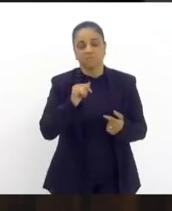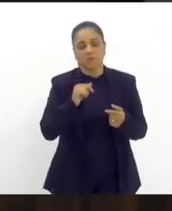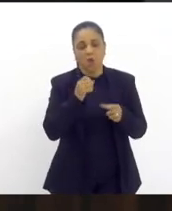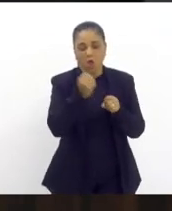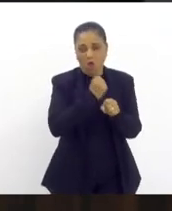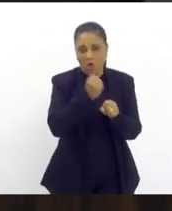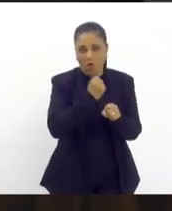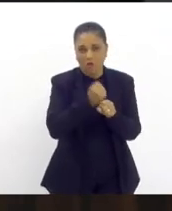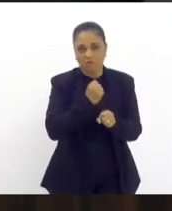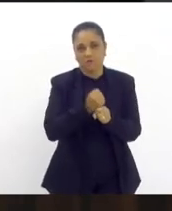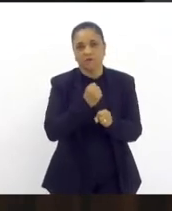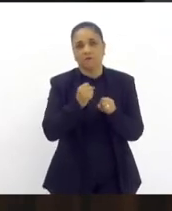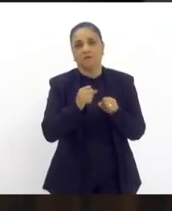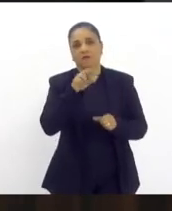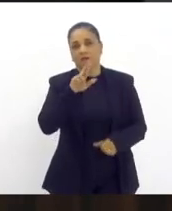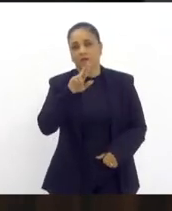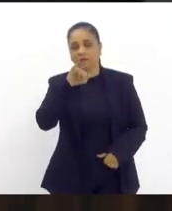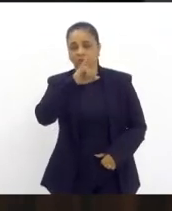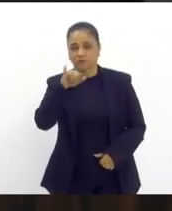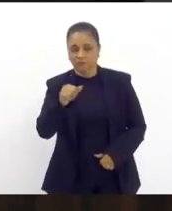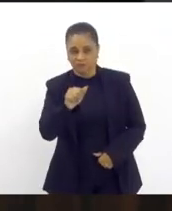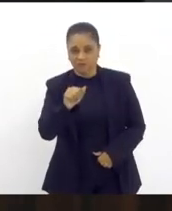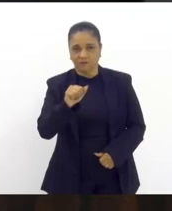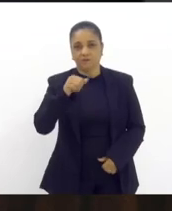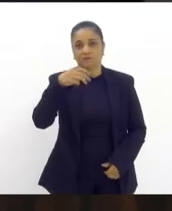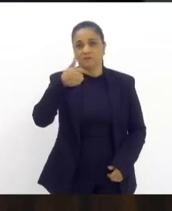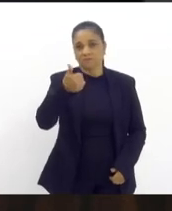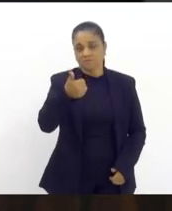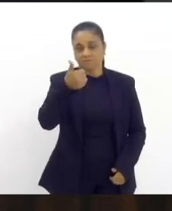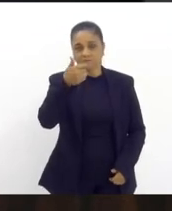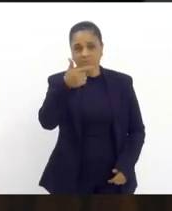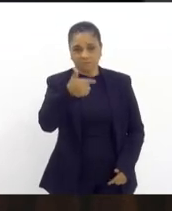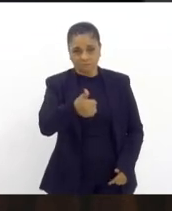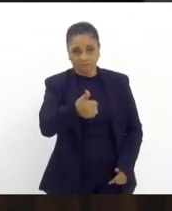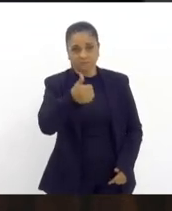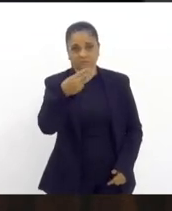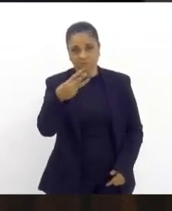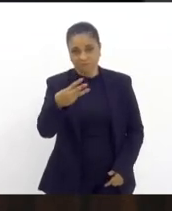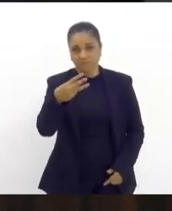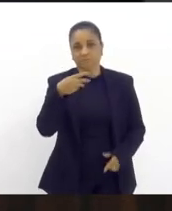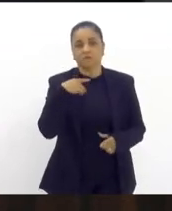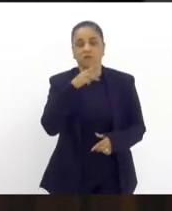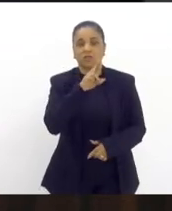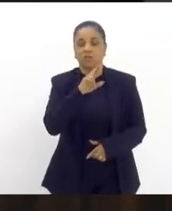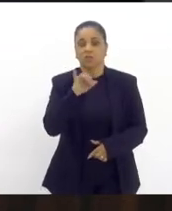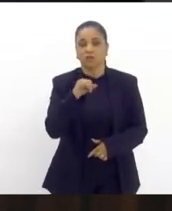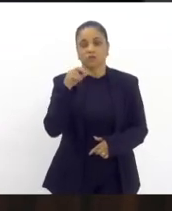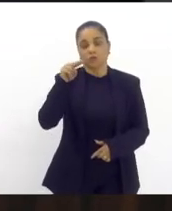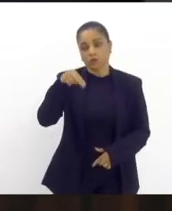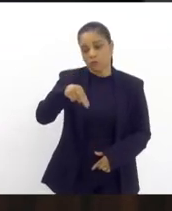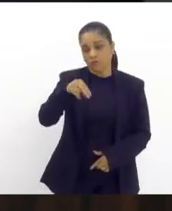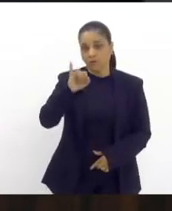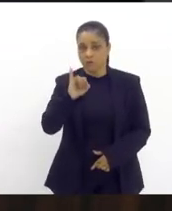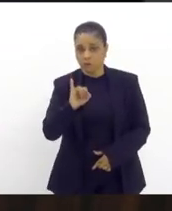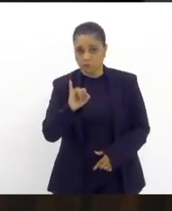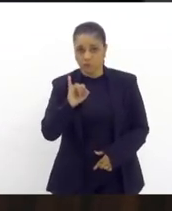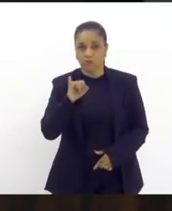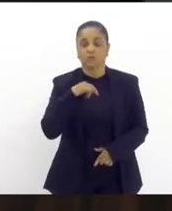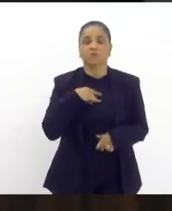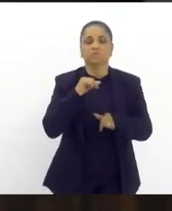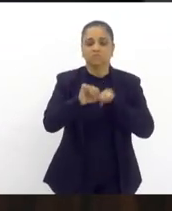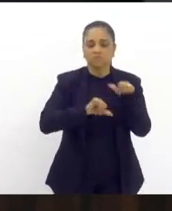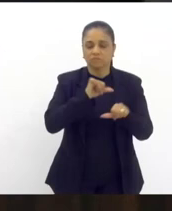rj-113 com instalação de ciclovia em Nova Iguaçu Rio de Janeiro parcializar comissão dedicação Legislativa pela transformação